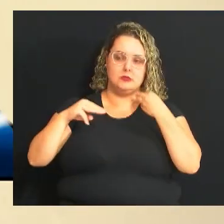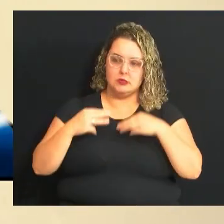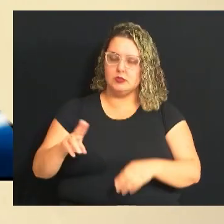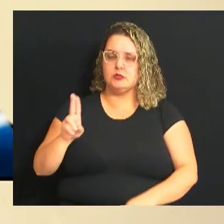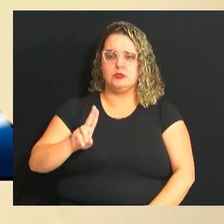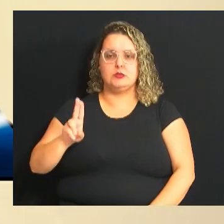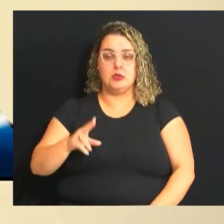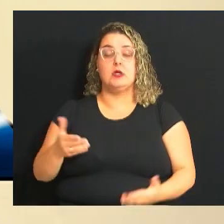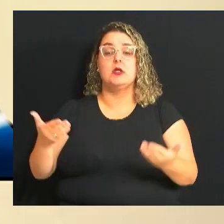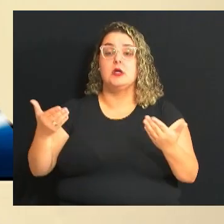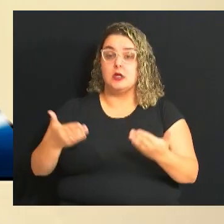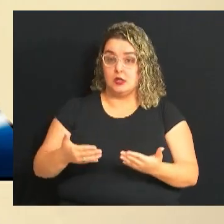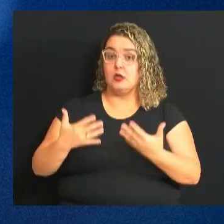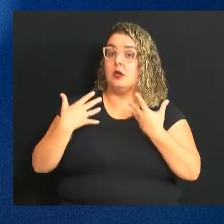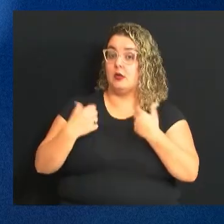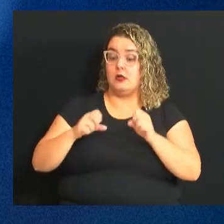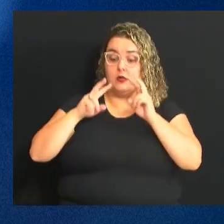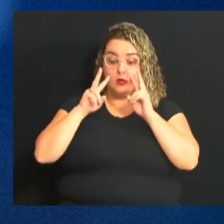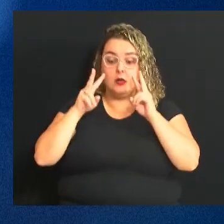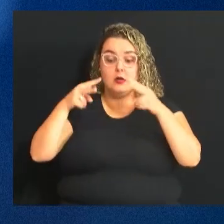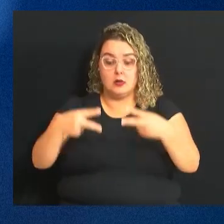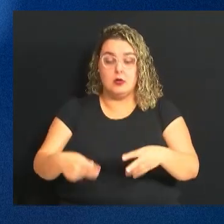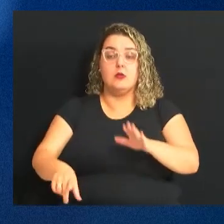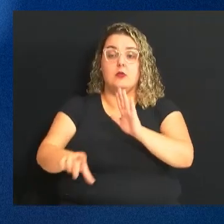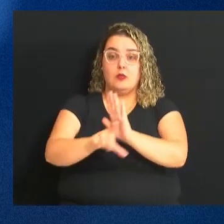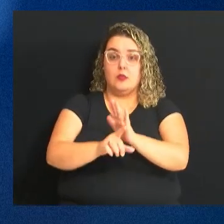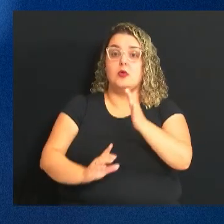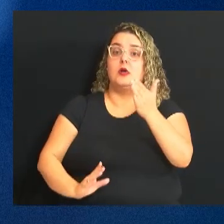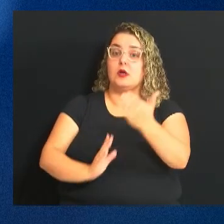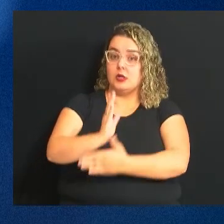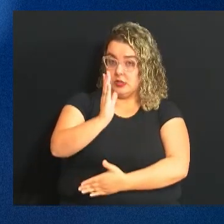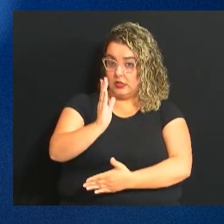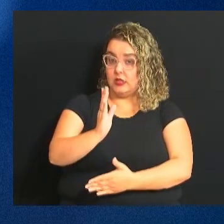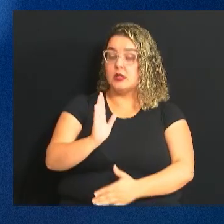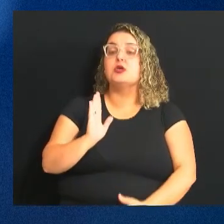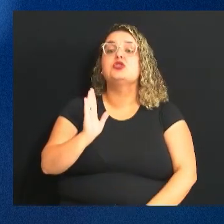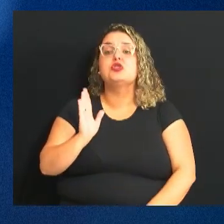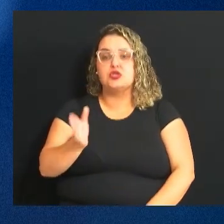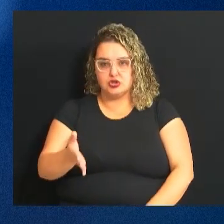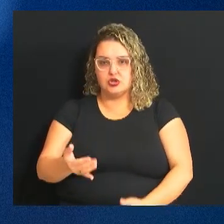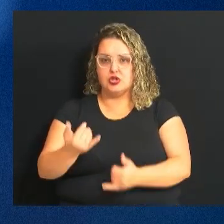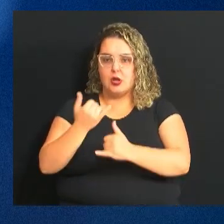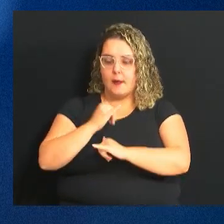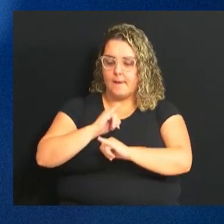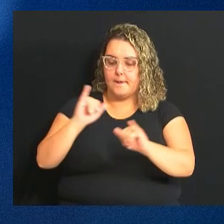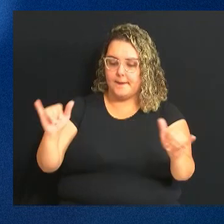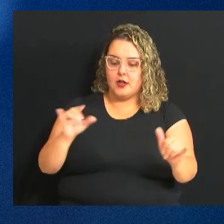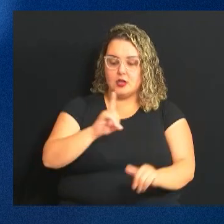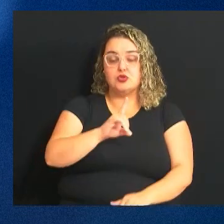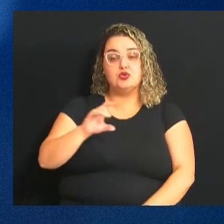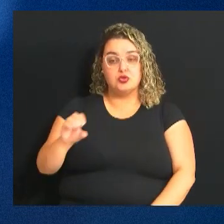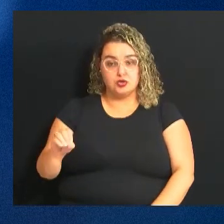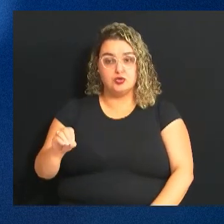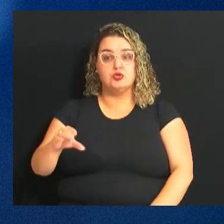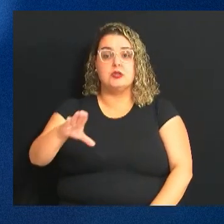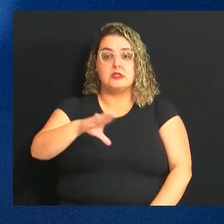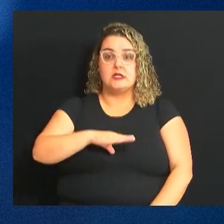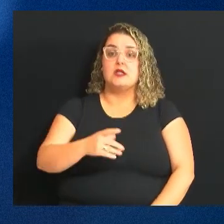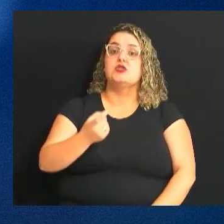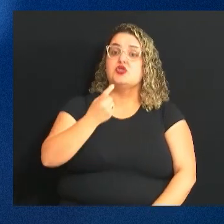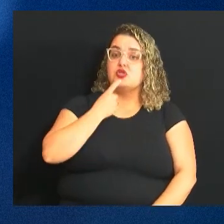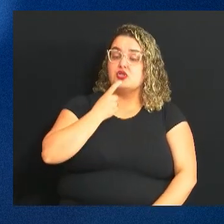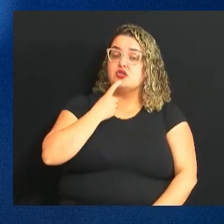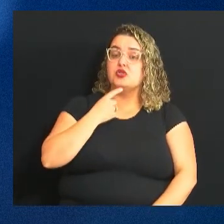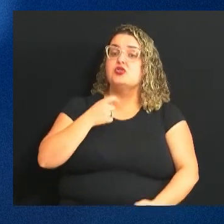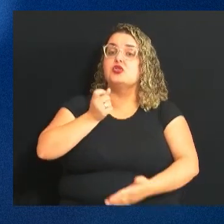tocada sendo usada e que agora ganhou reconhecimento por lei aprovada e que já foi publicada no